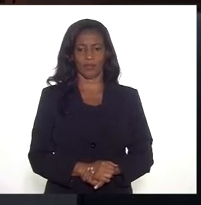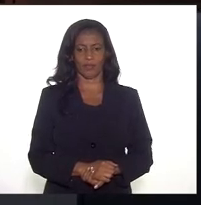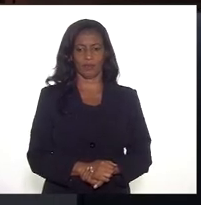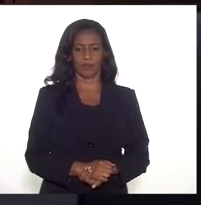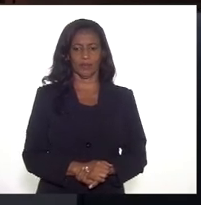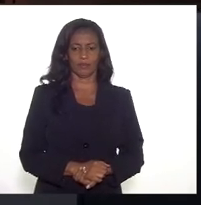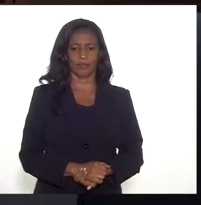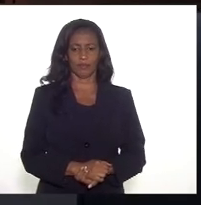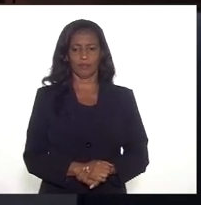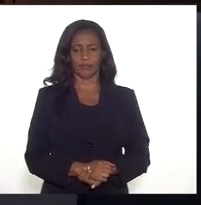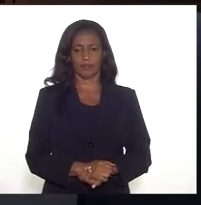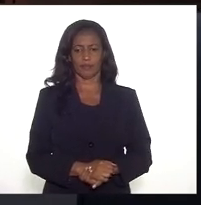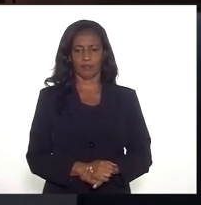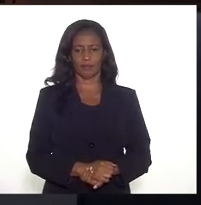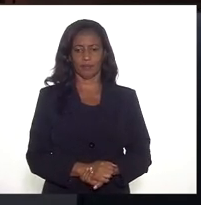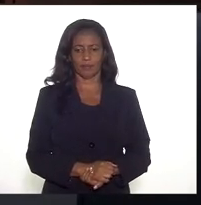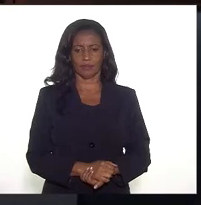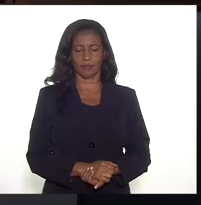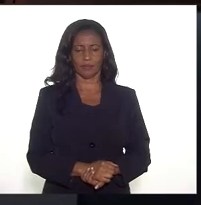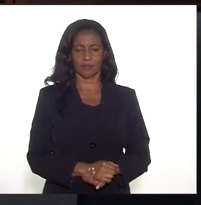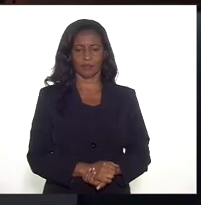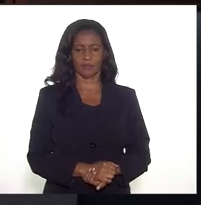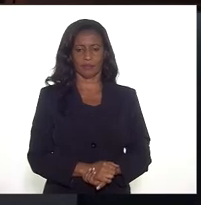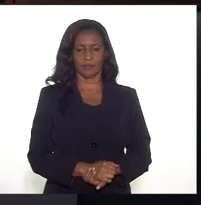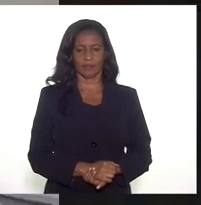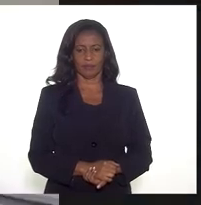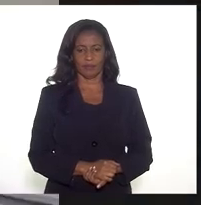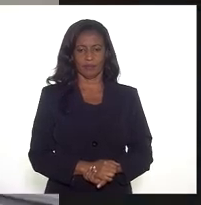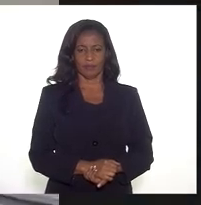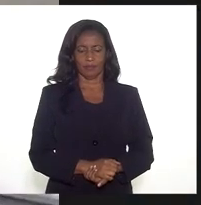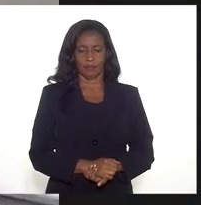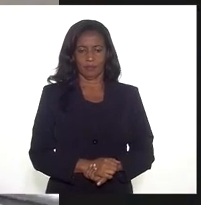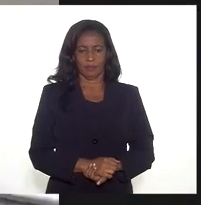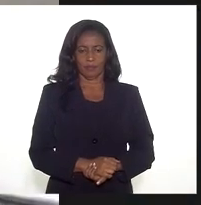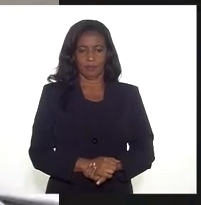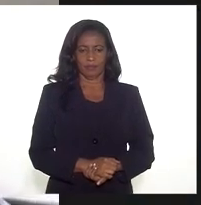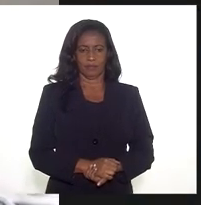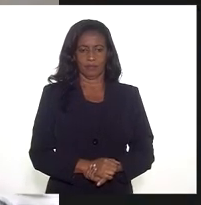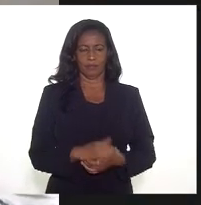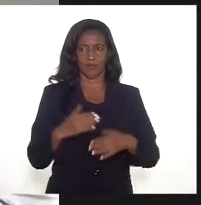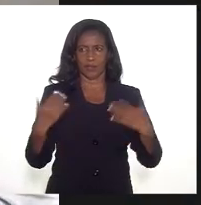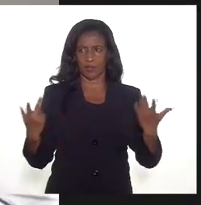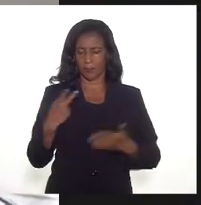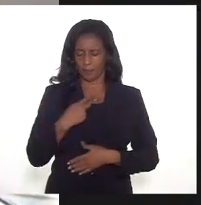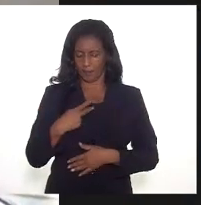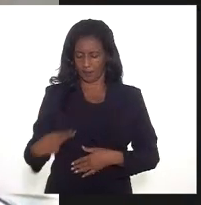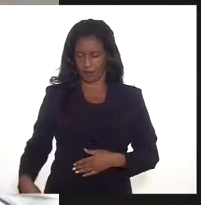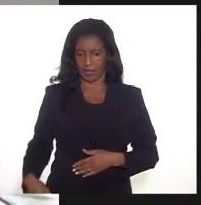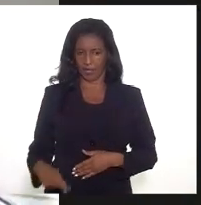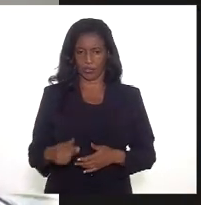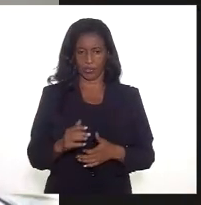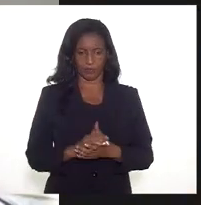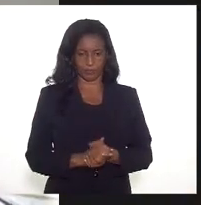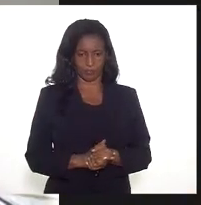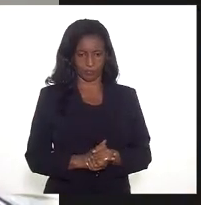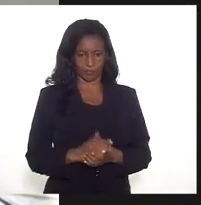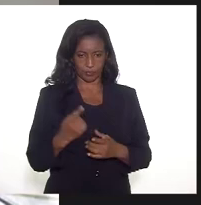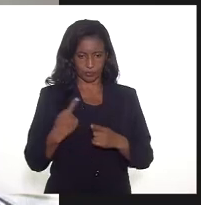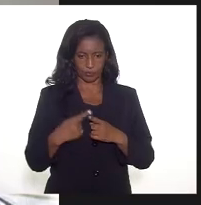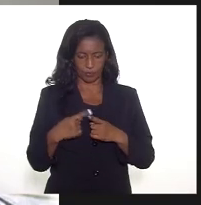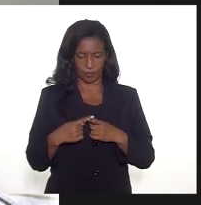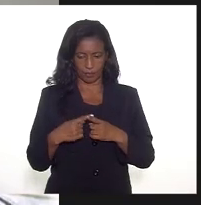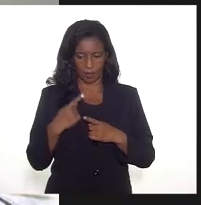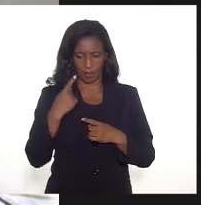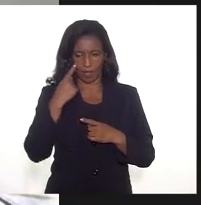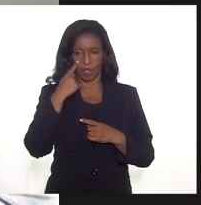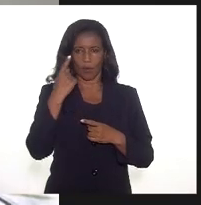senhor presidente. Deputada Renata, por favor. Senhor presidente, é porque ouvi o pedido de inclusão de